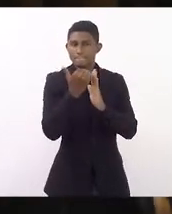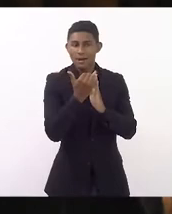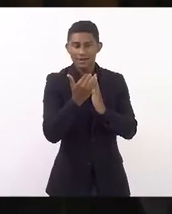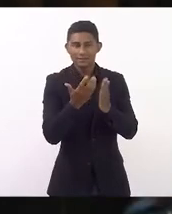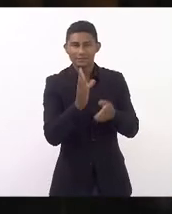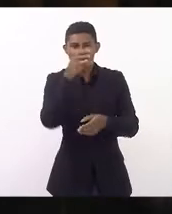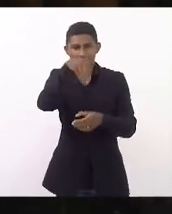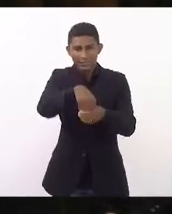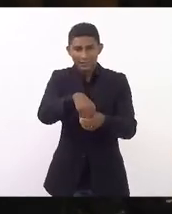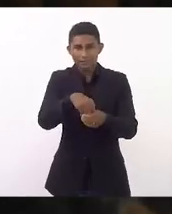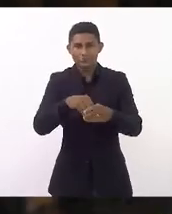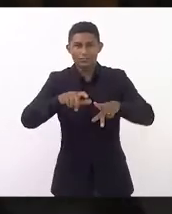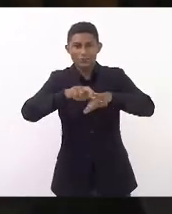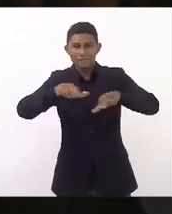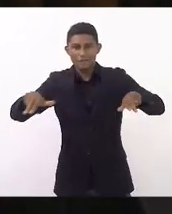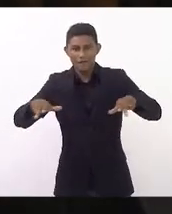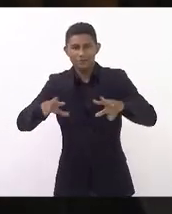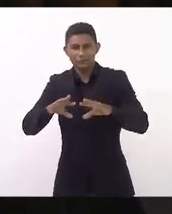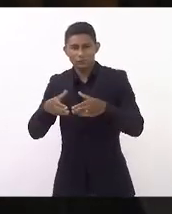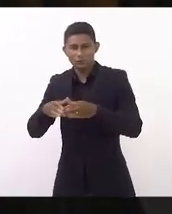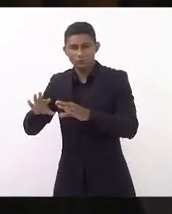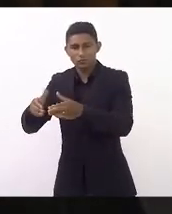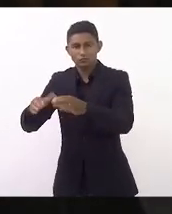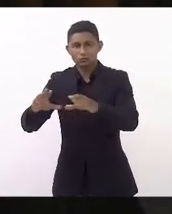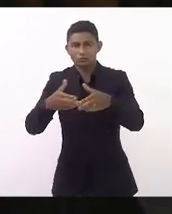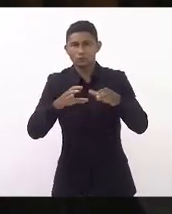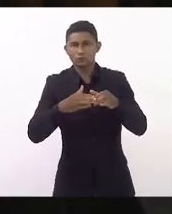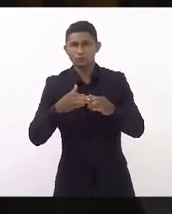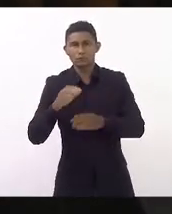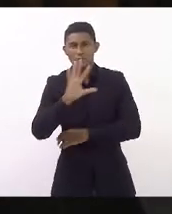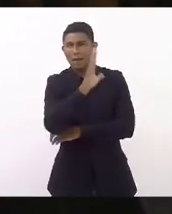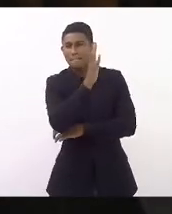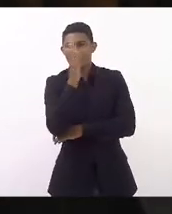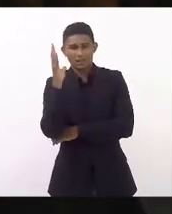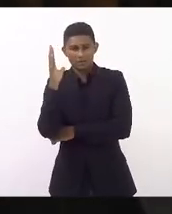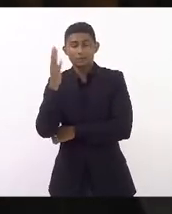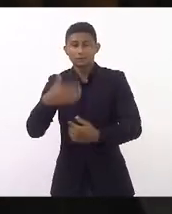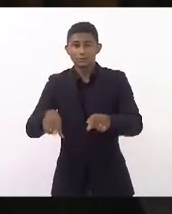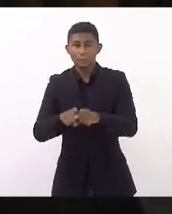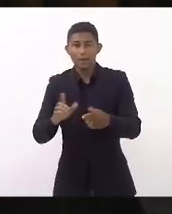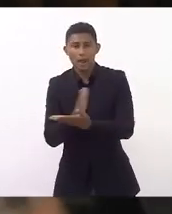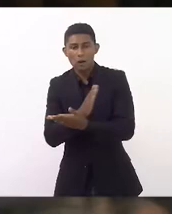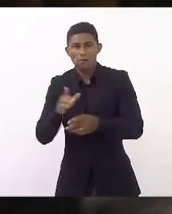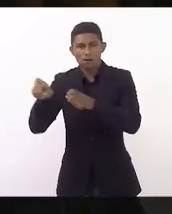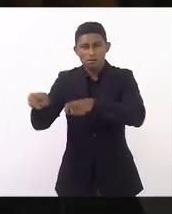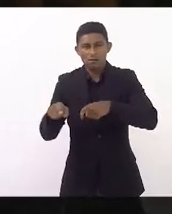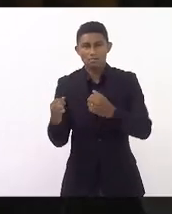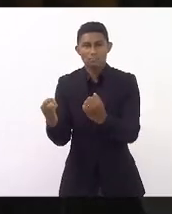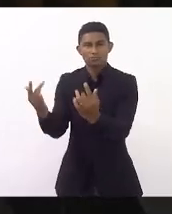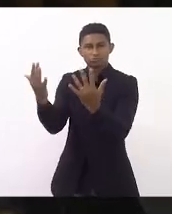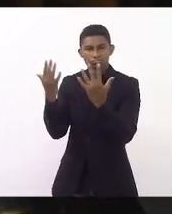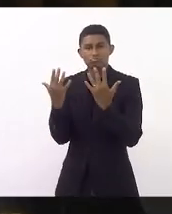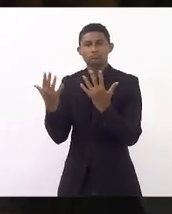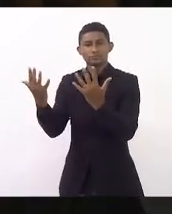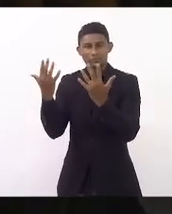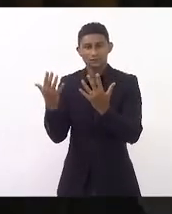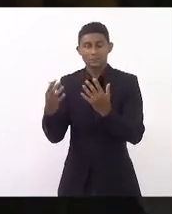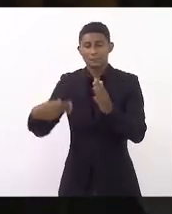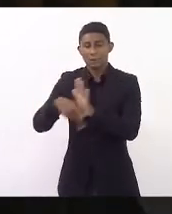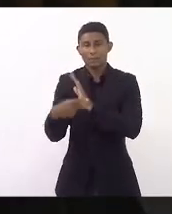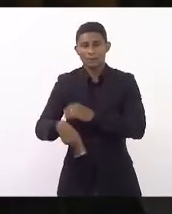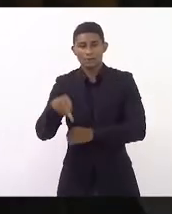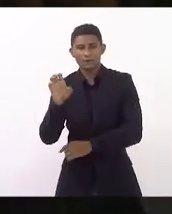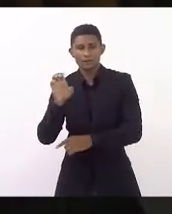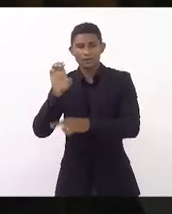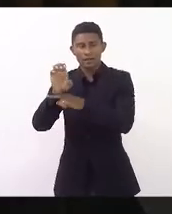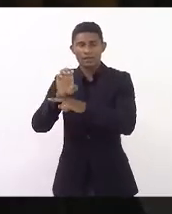órgãos ambientais do Estado e órgãos ligados à agricultura do Estado e à pesquisa agropecuária. Não dá para pensar o Estado do